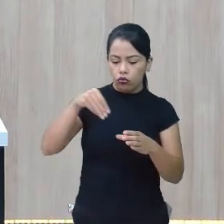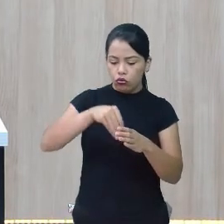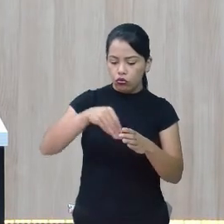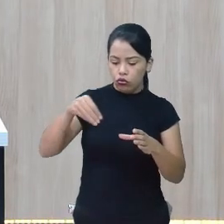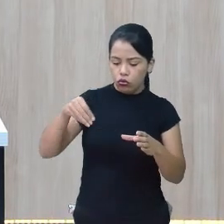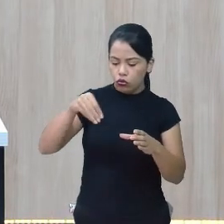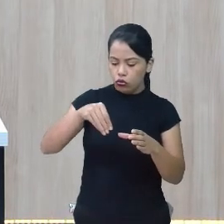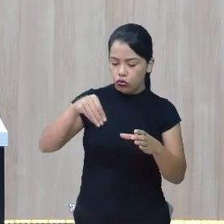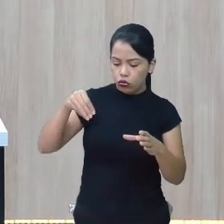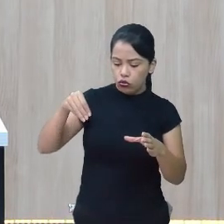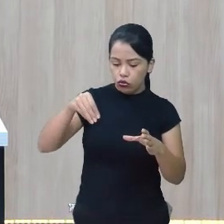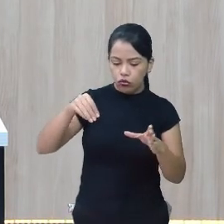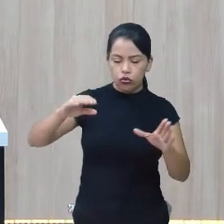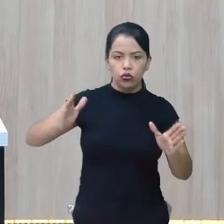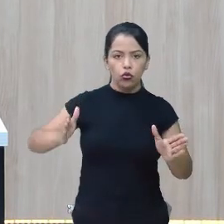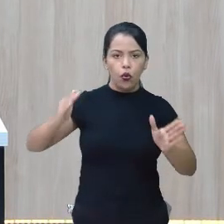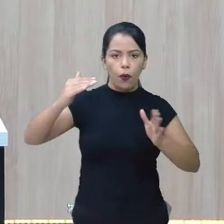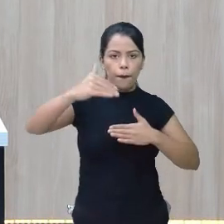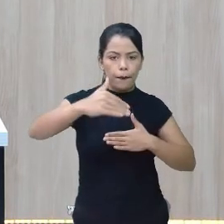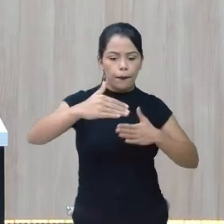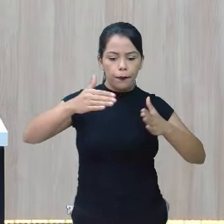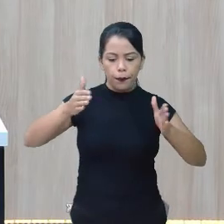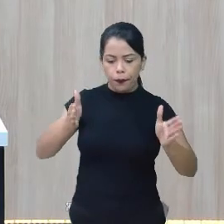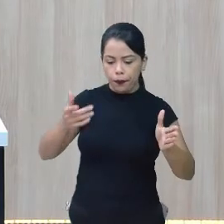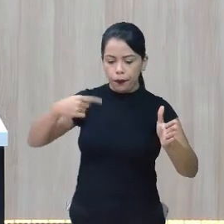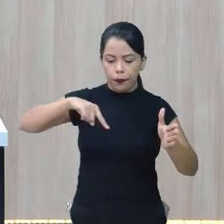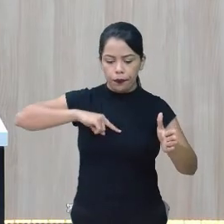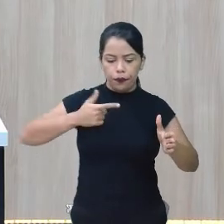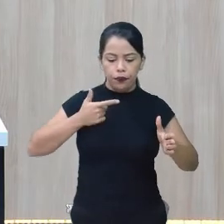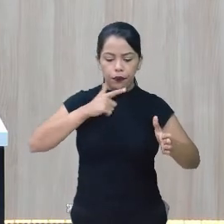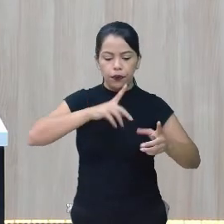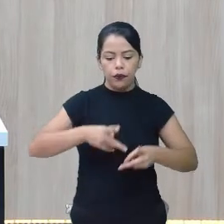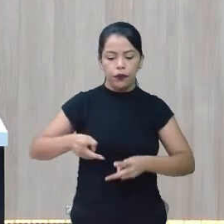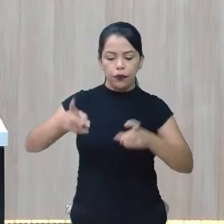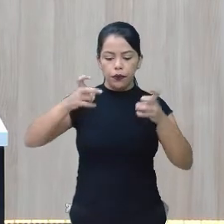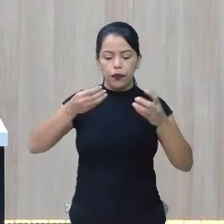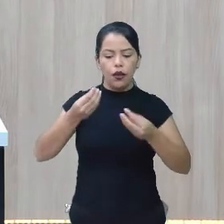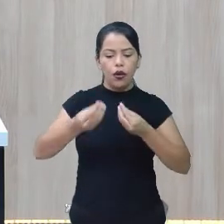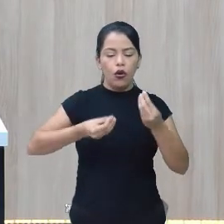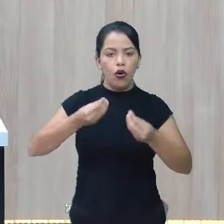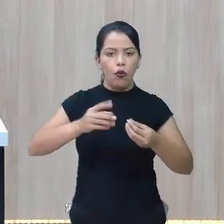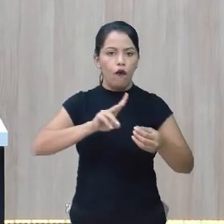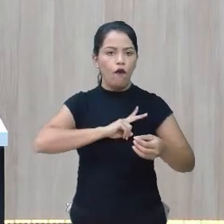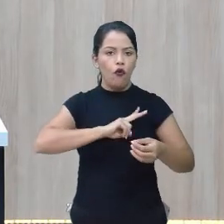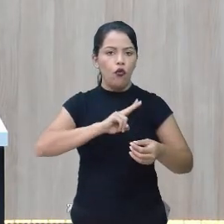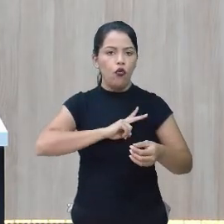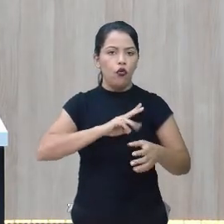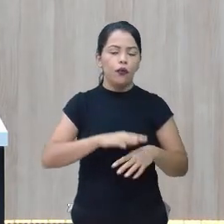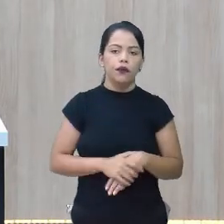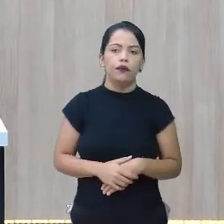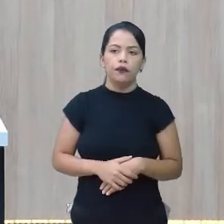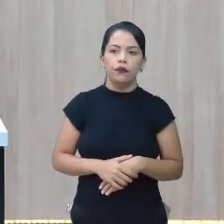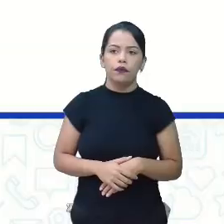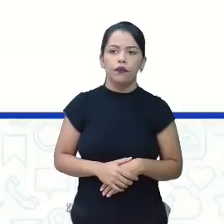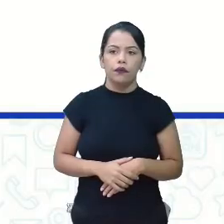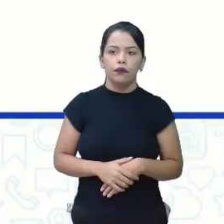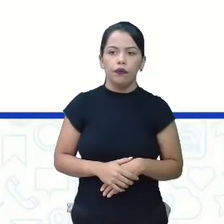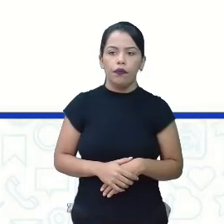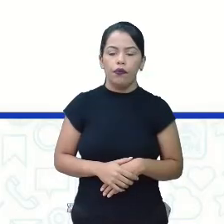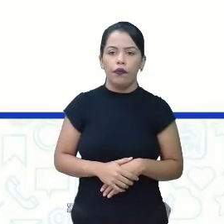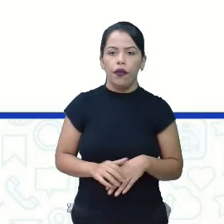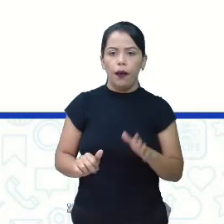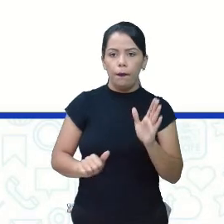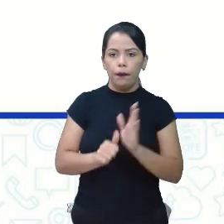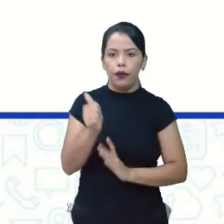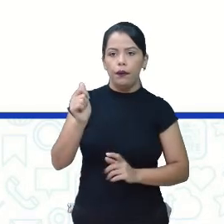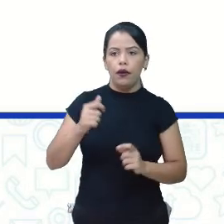poucos dentro desse bloco para a gente perceber o preenchimento dessas dimensões. Então, vamos lá. Dá uma olhadinha aí.